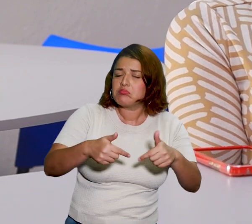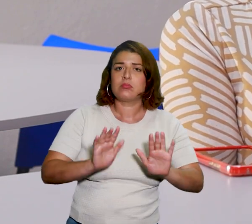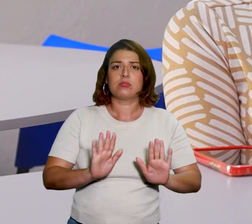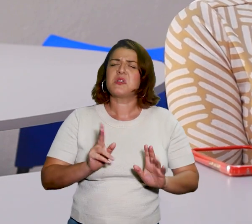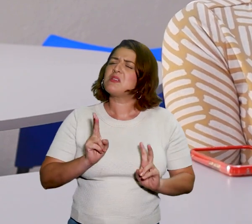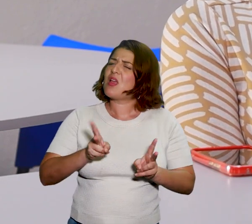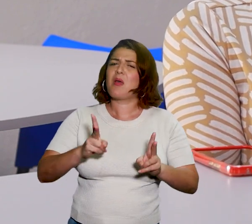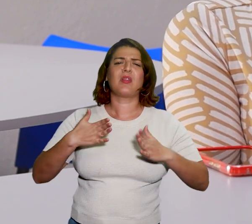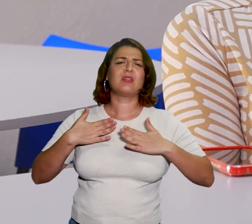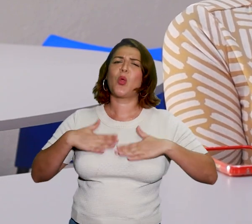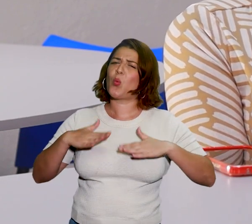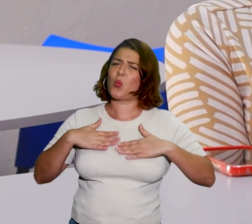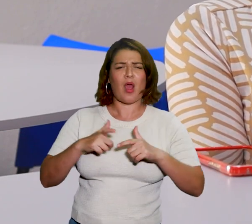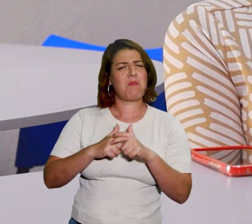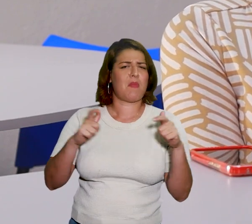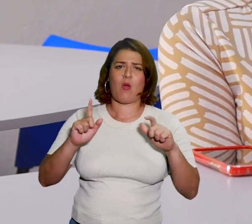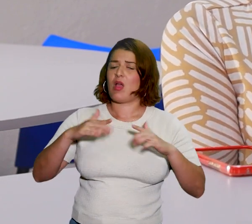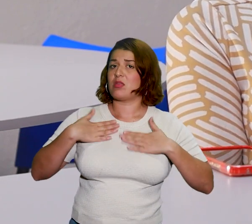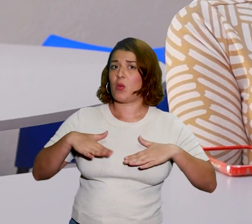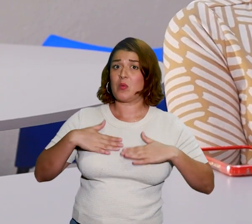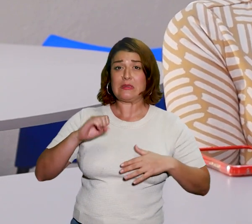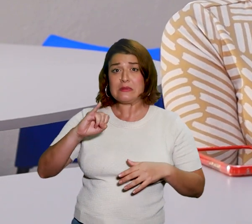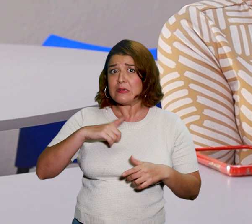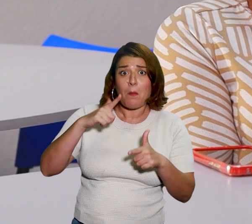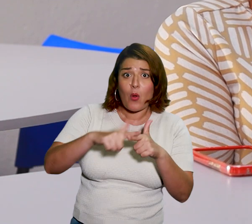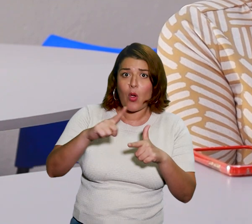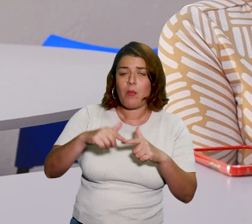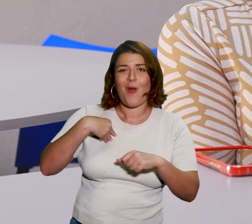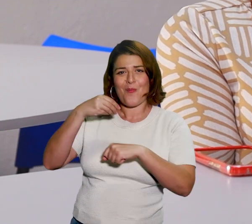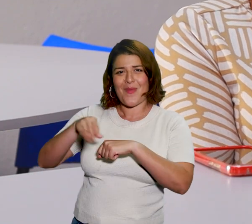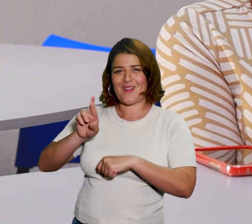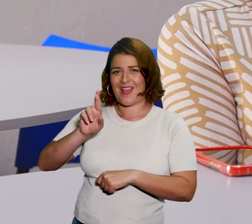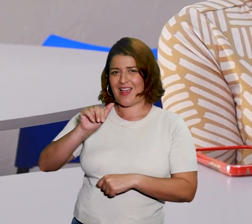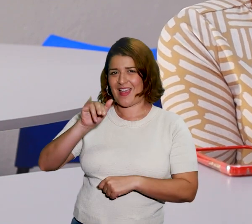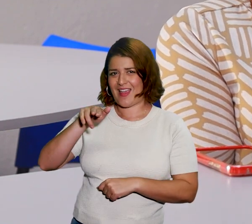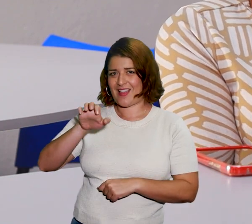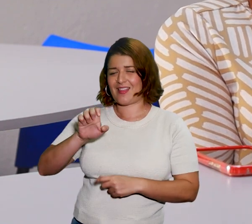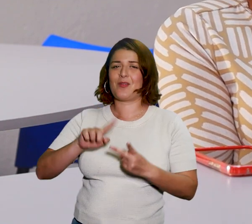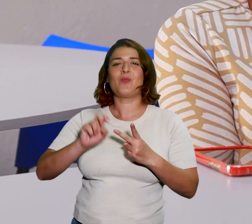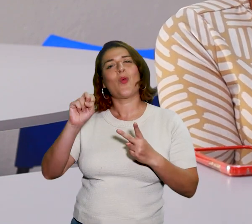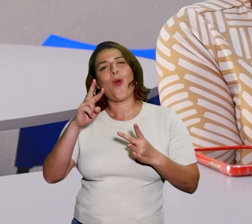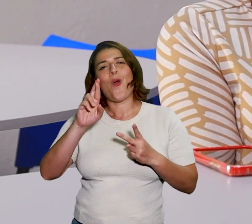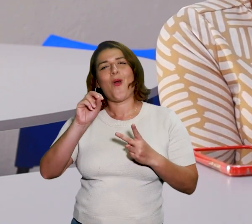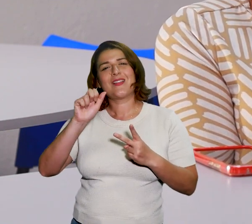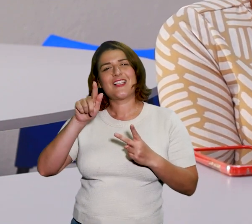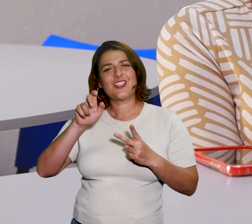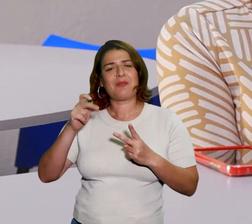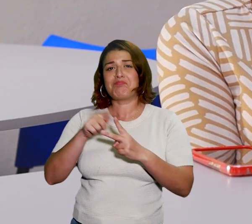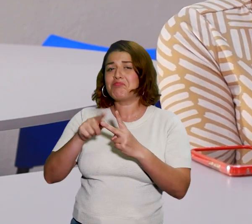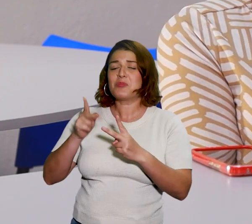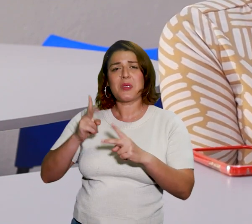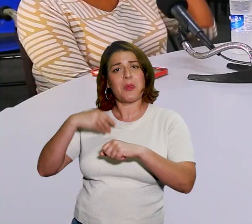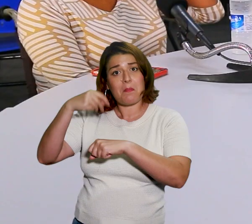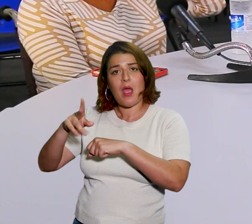eu, geralmente, tá sempre tranquilo, mas quando não tá, eu passo pra Rayane, eu passo pra Ru, e elas